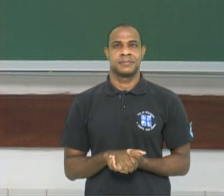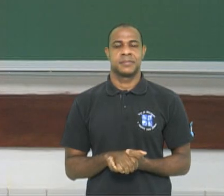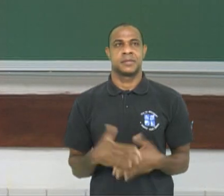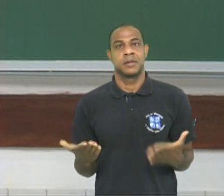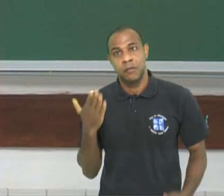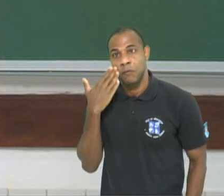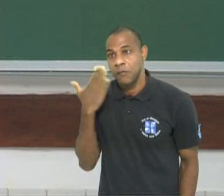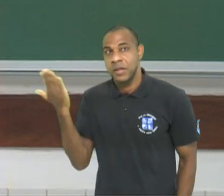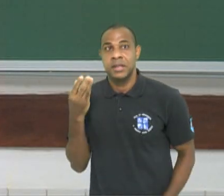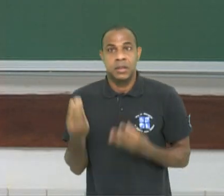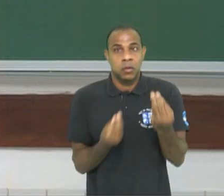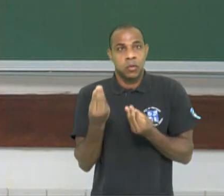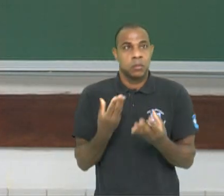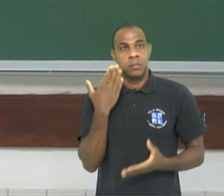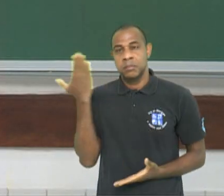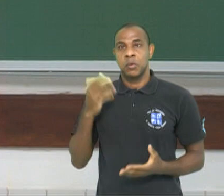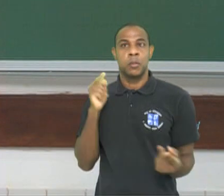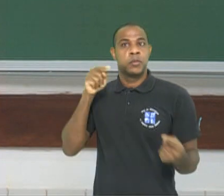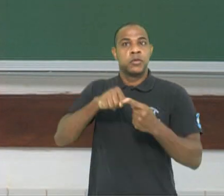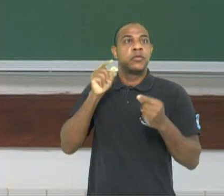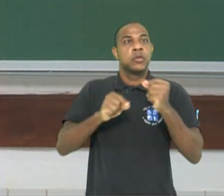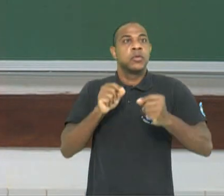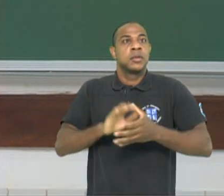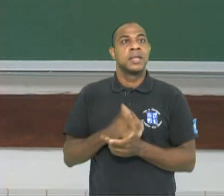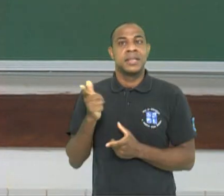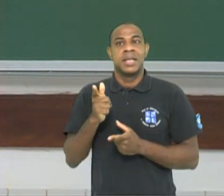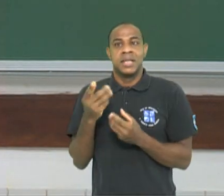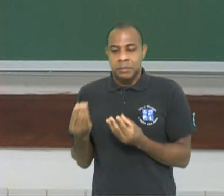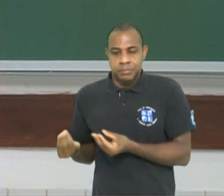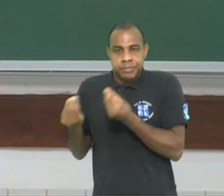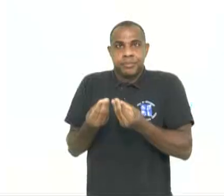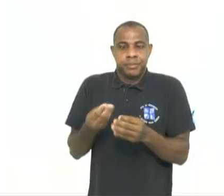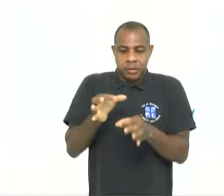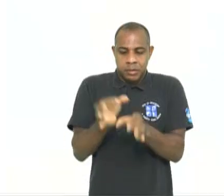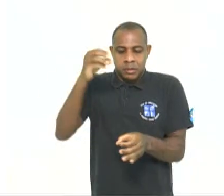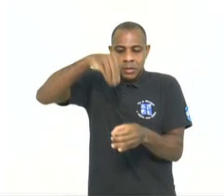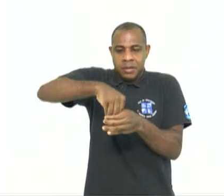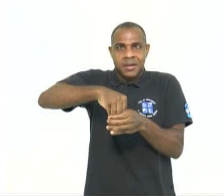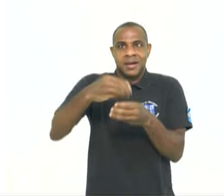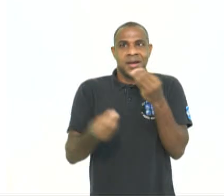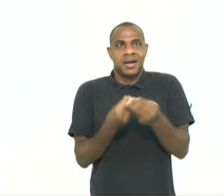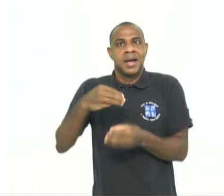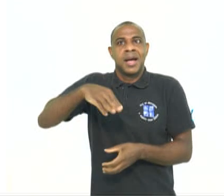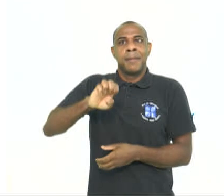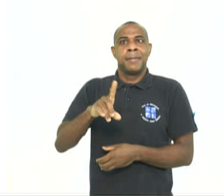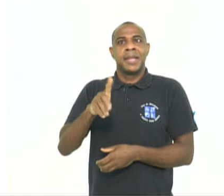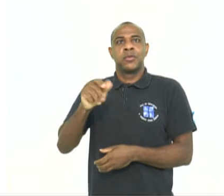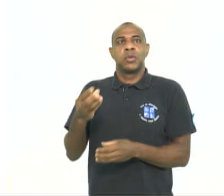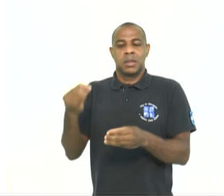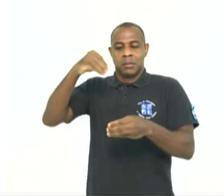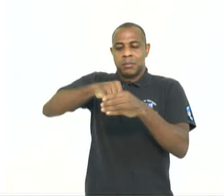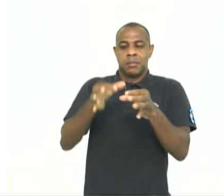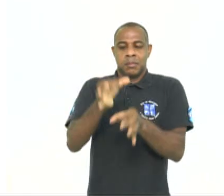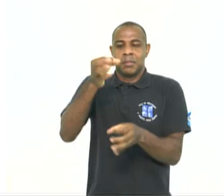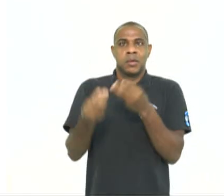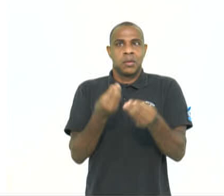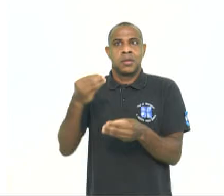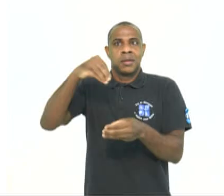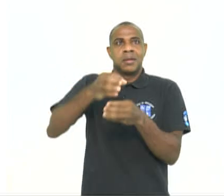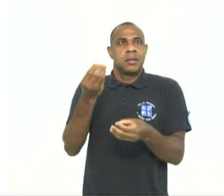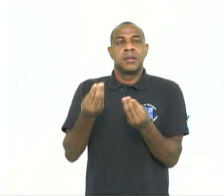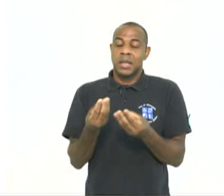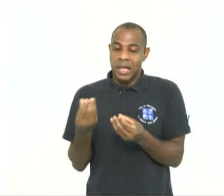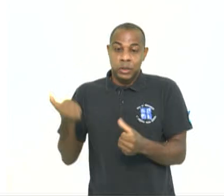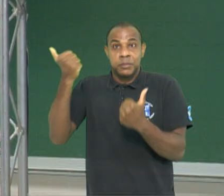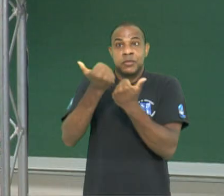Vamos ver se vocês acertaram então, gente. O objetivo geral desse transplante de medula é o seguinte, né? Substituir a medula doente por células